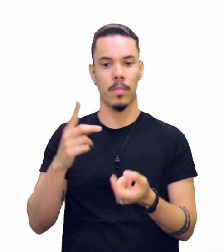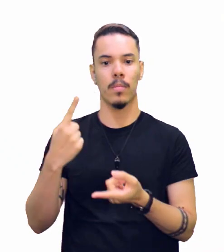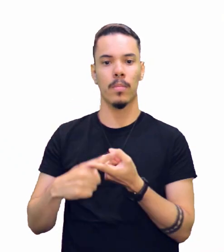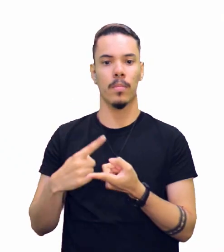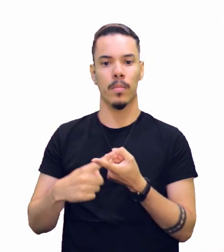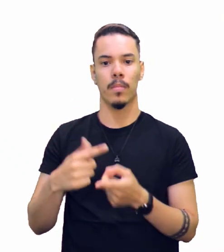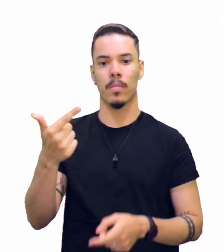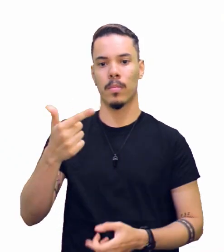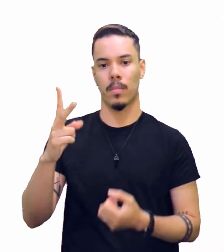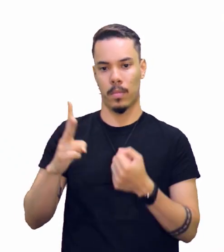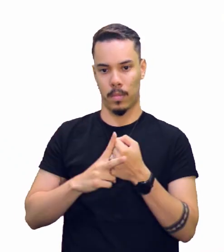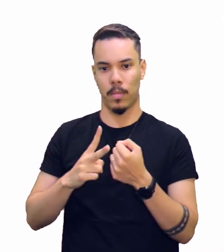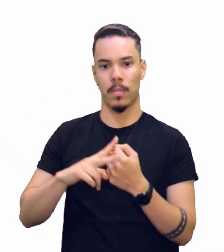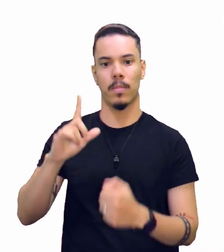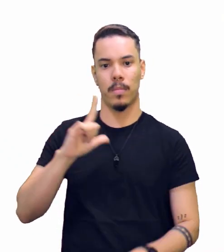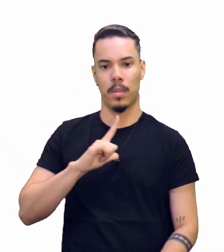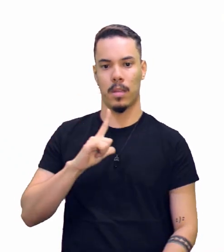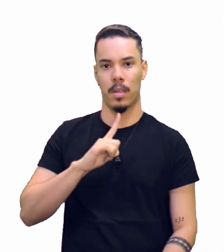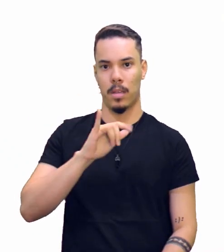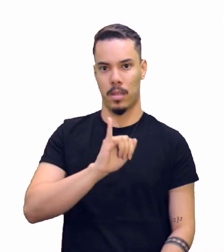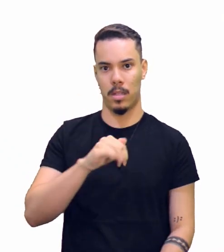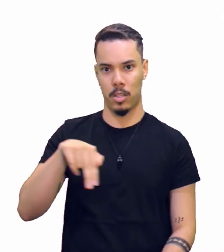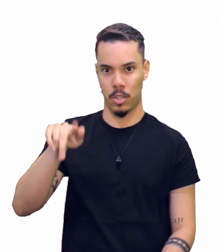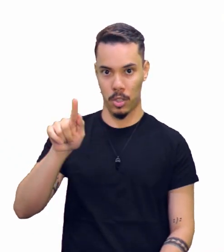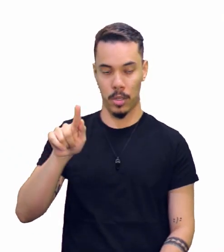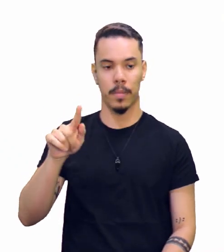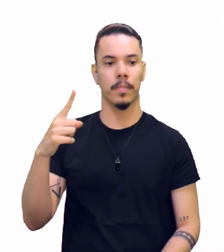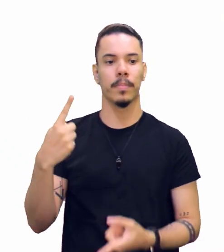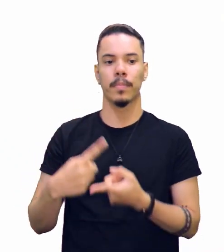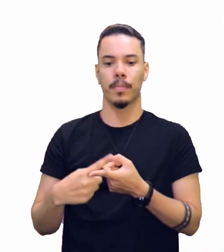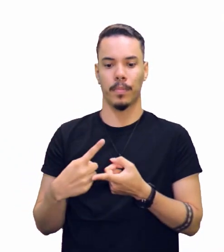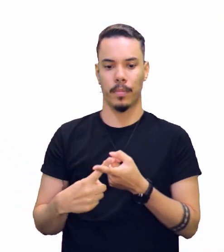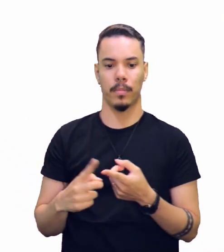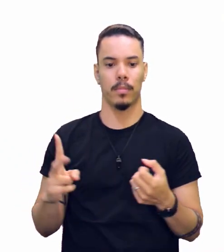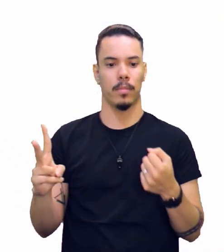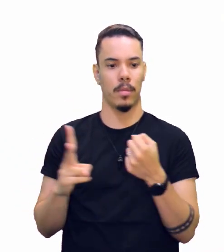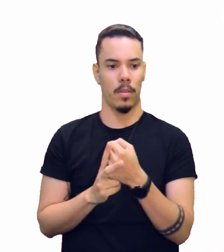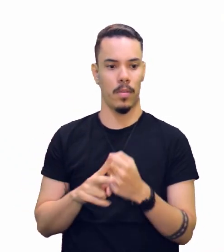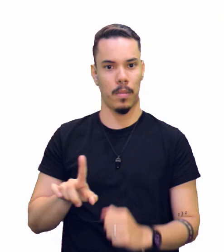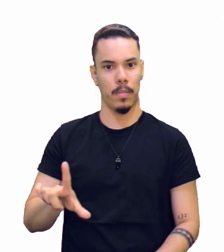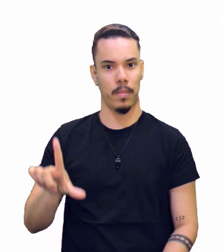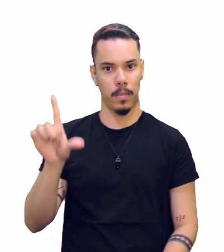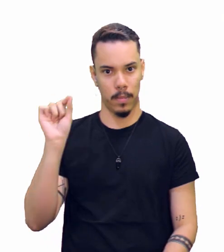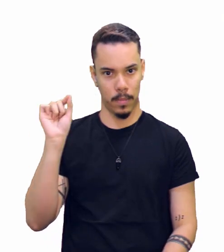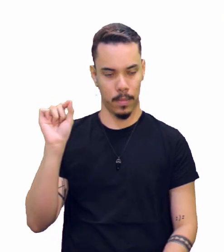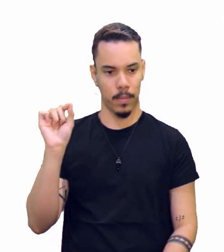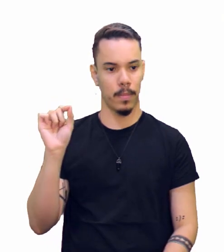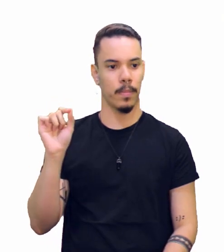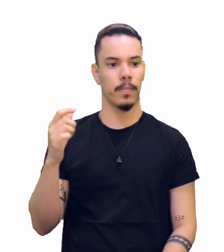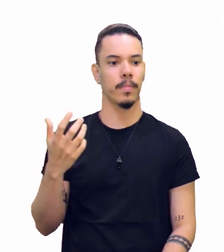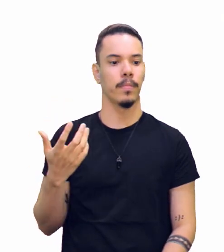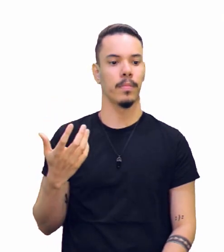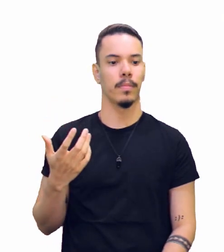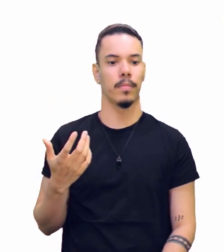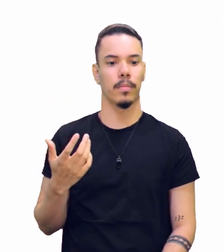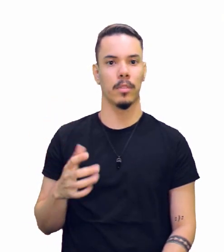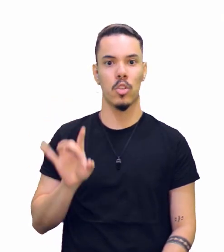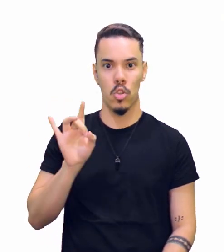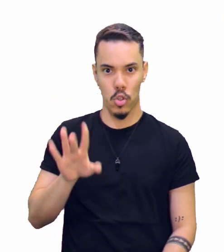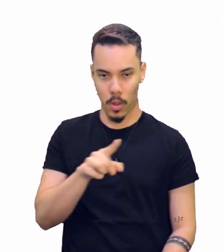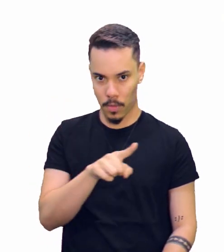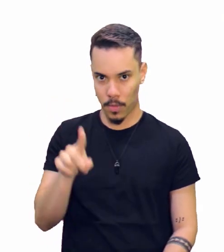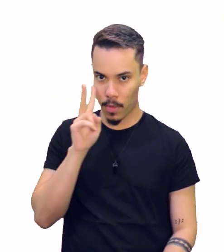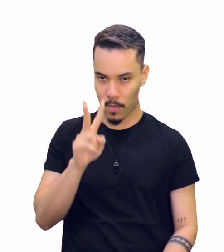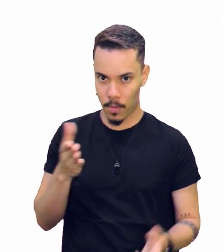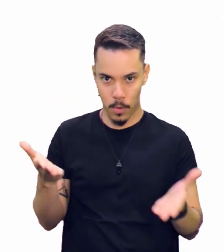esse segundo verbo tem NG então basicamente os verbos de preferência que não são somente esses que vocês estão